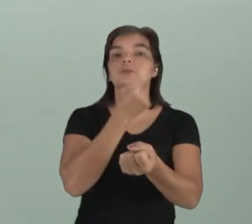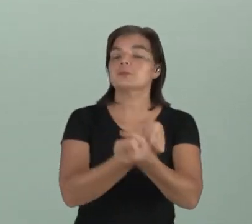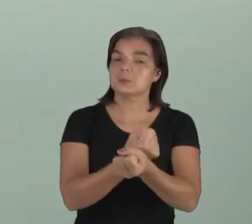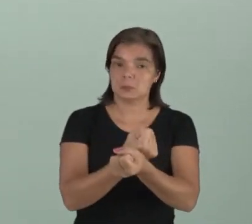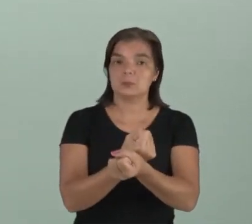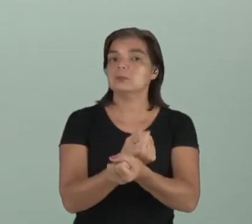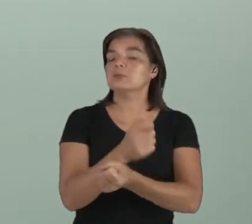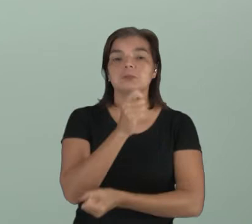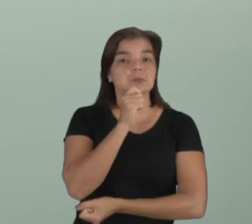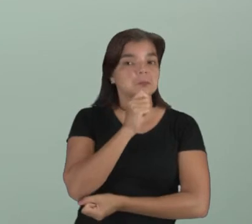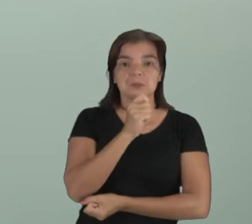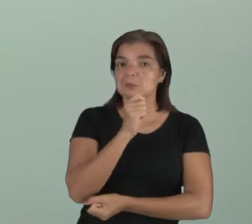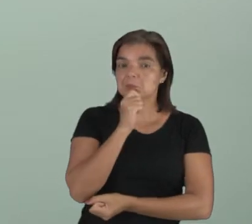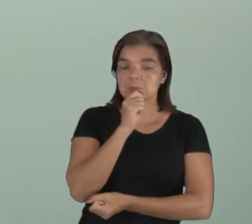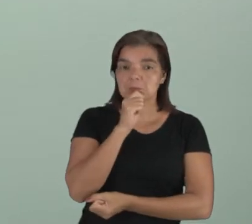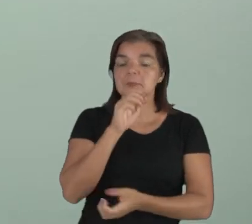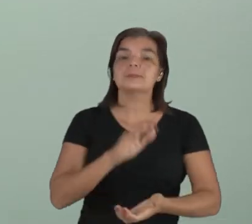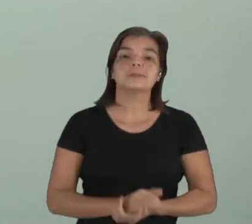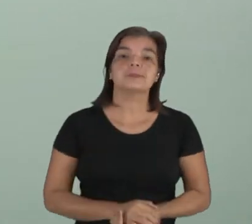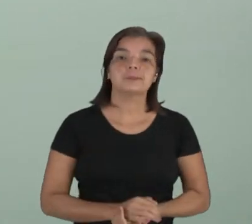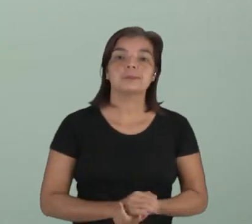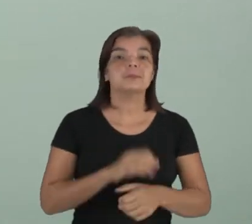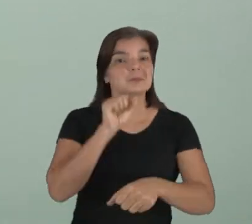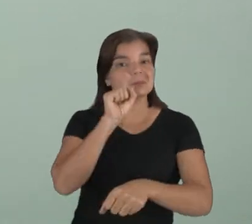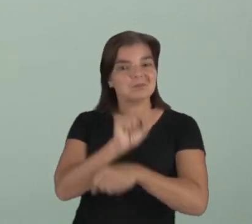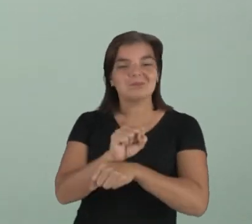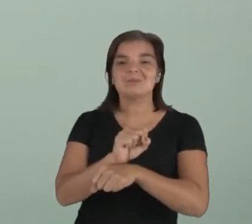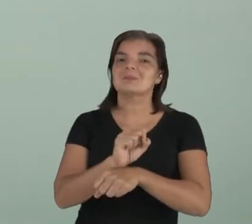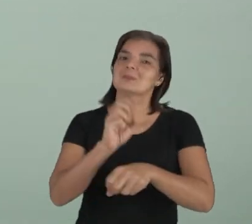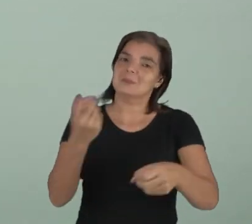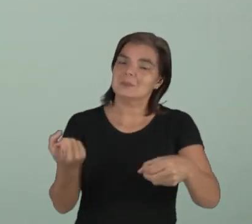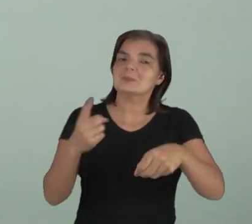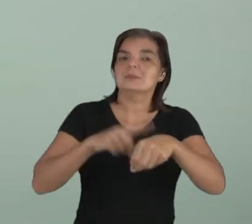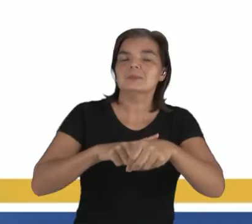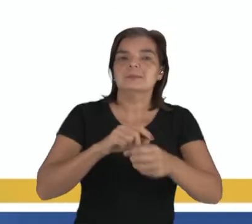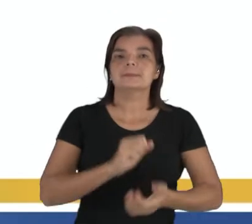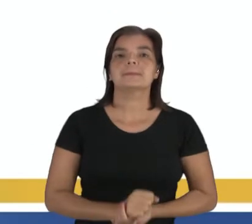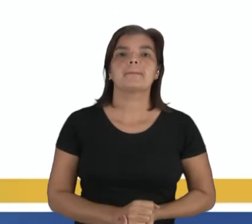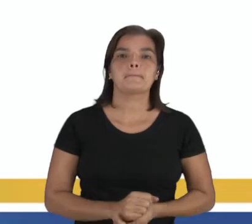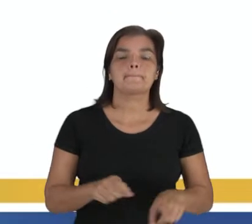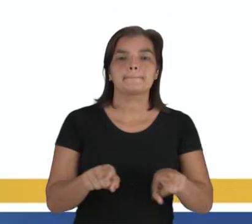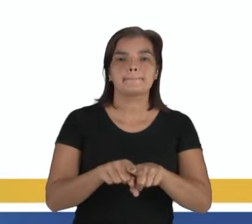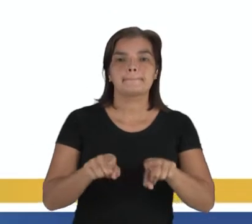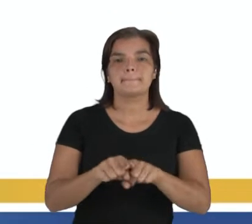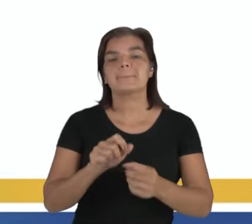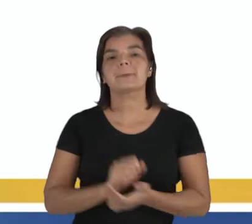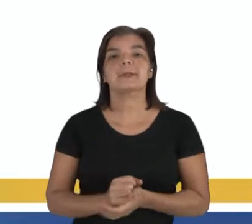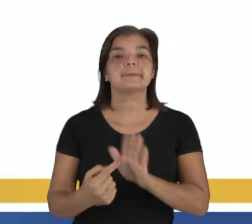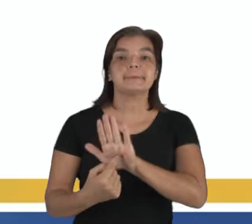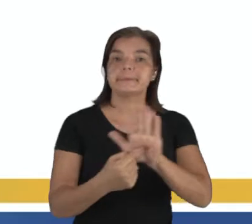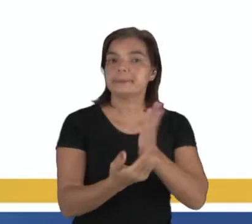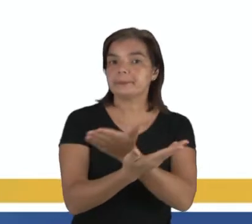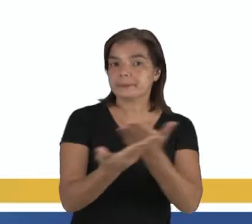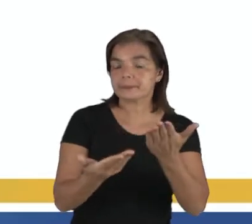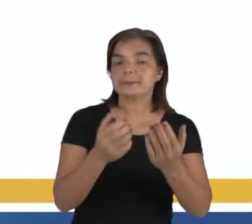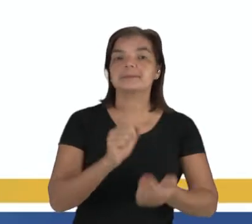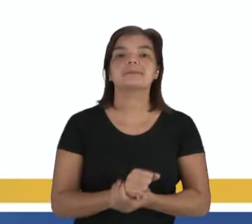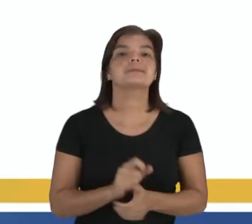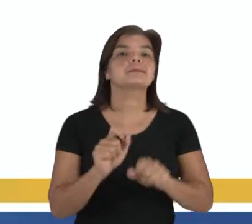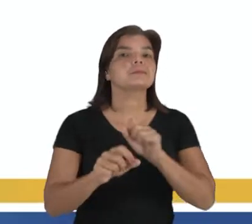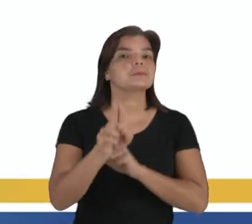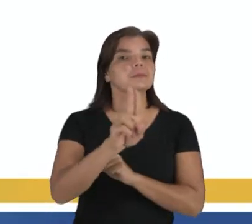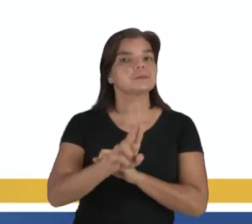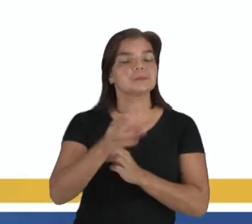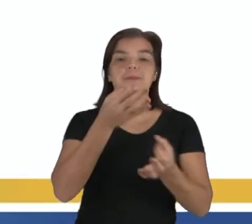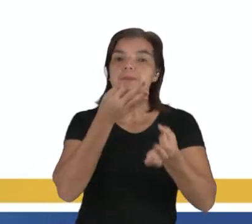não adianta para conter essa contaminação. Vamos lá, nós vamos procurar, vou mostrar para vocês agora